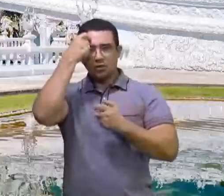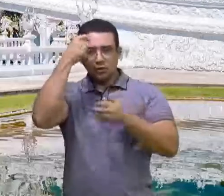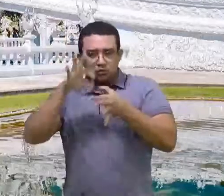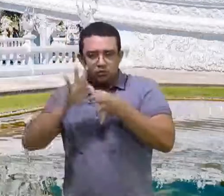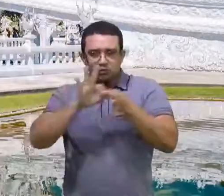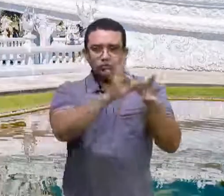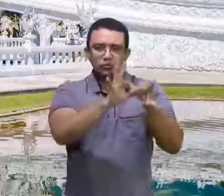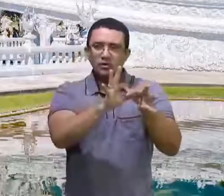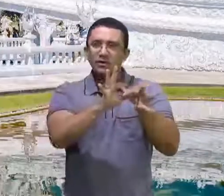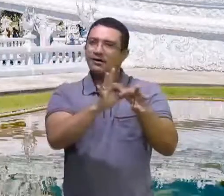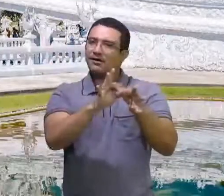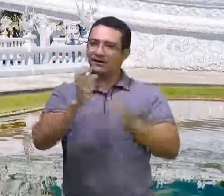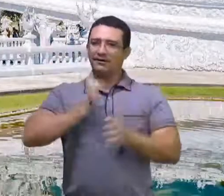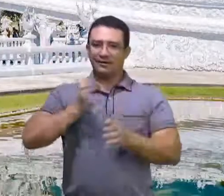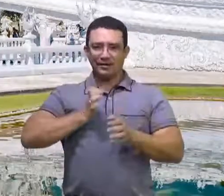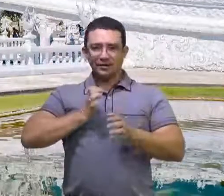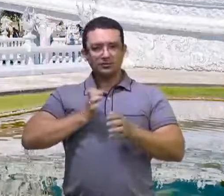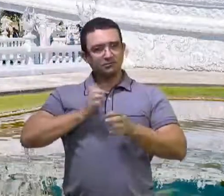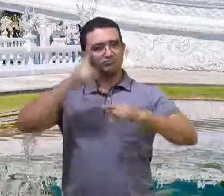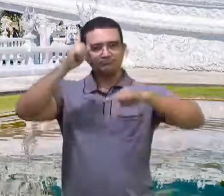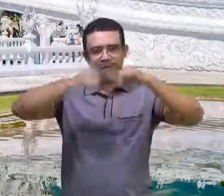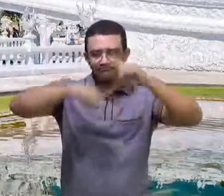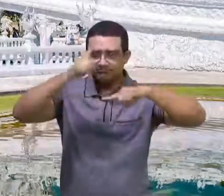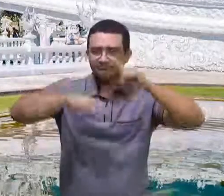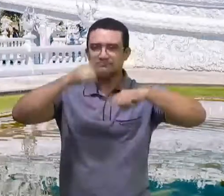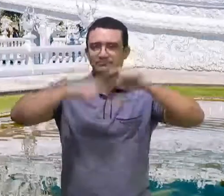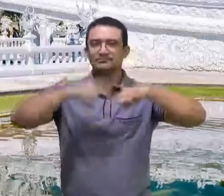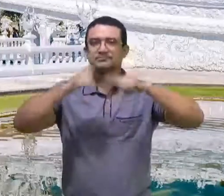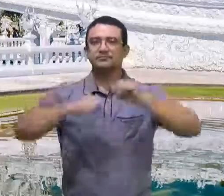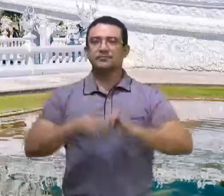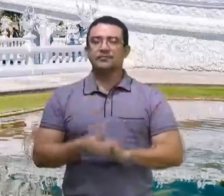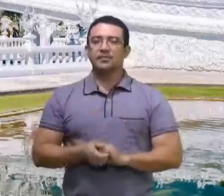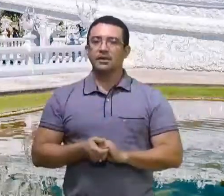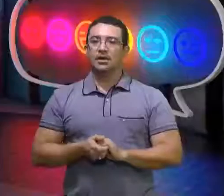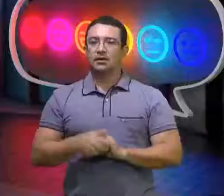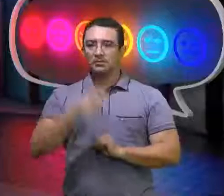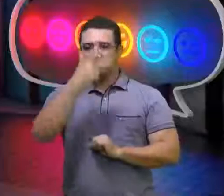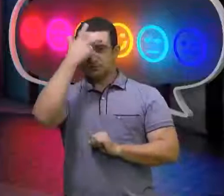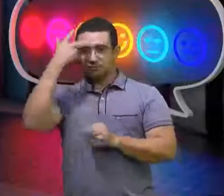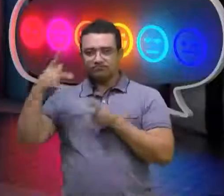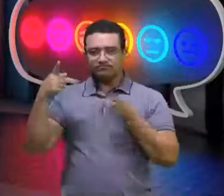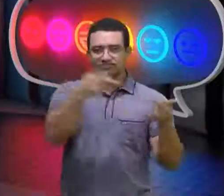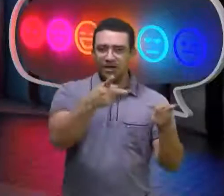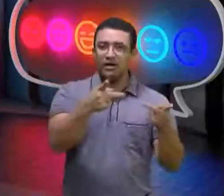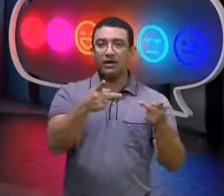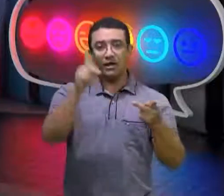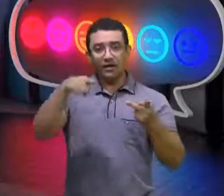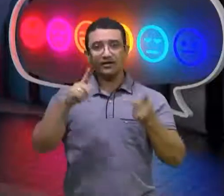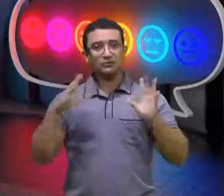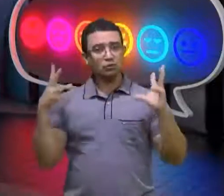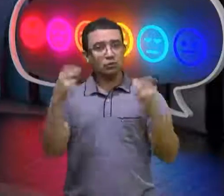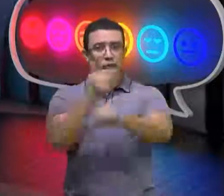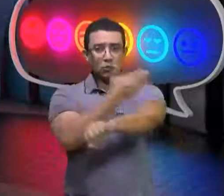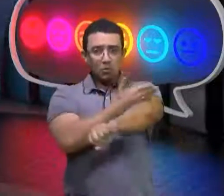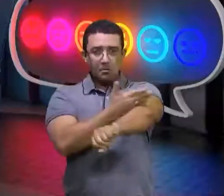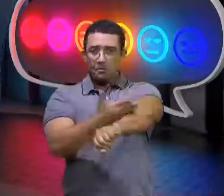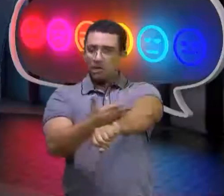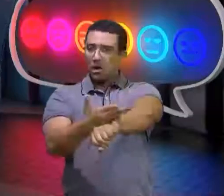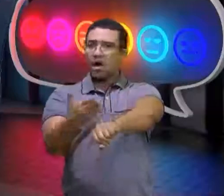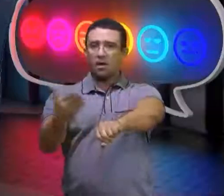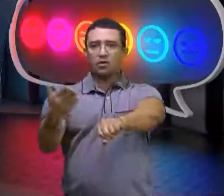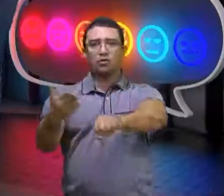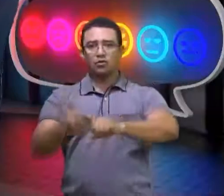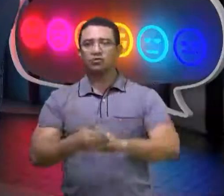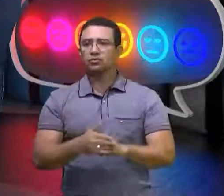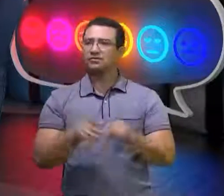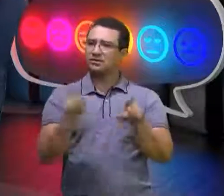riquezas materiais, não é? Então, ao fazer essa visitação, ele é todo branco, né, com diversas outras